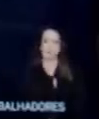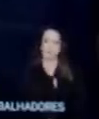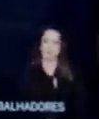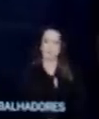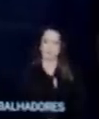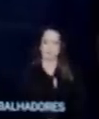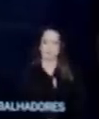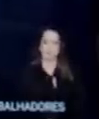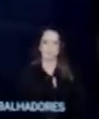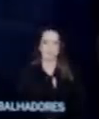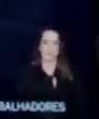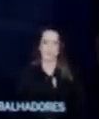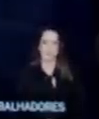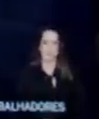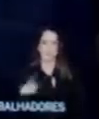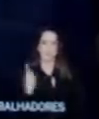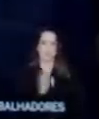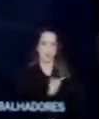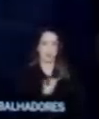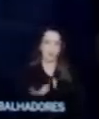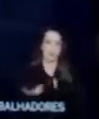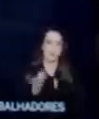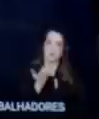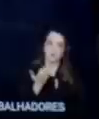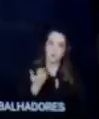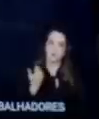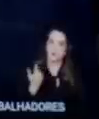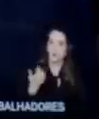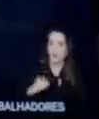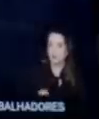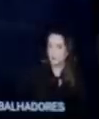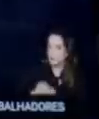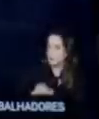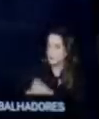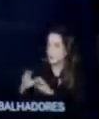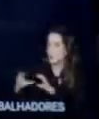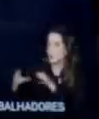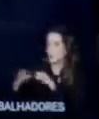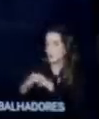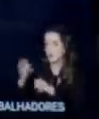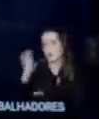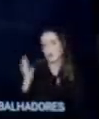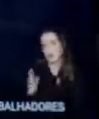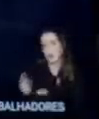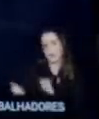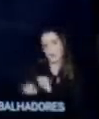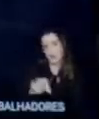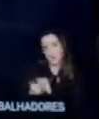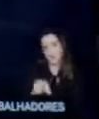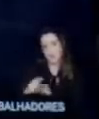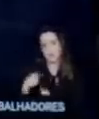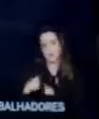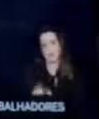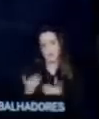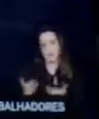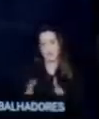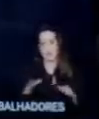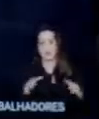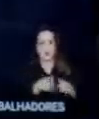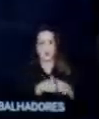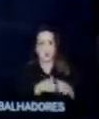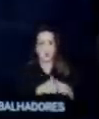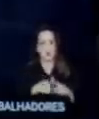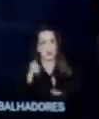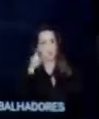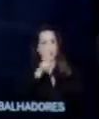Quero cumprimentar a delegação brasileira que está comigo e a delegação americana